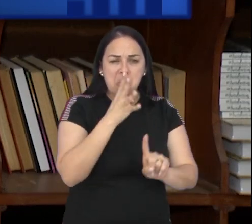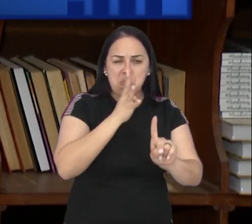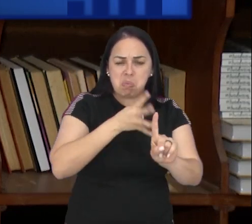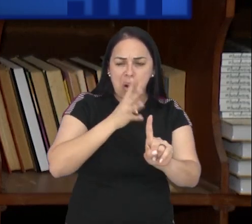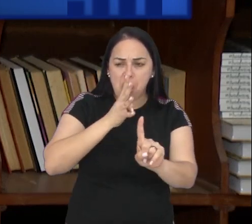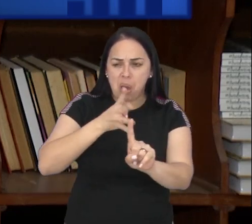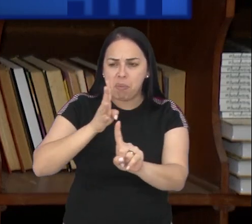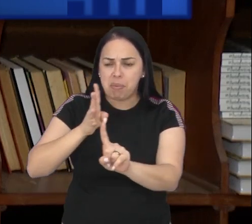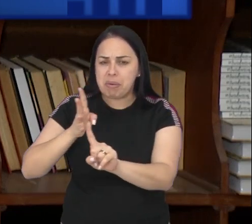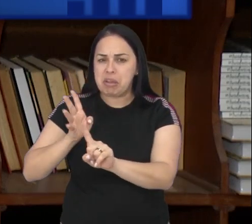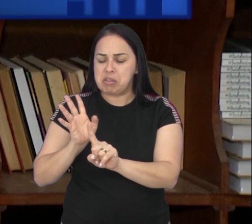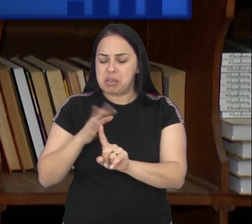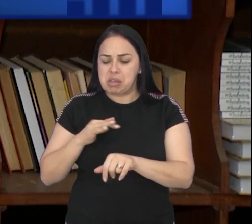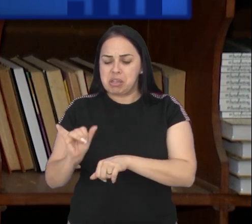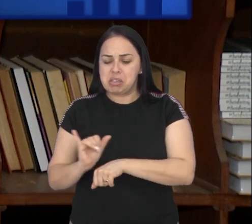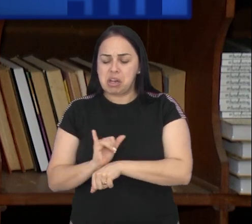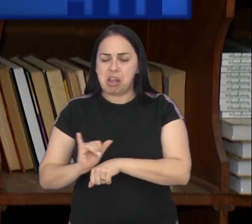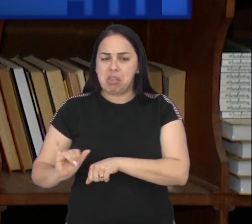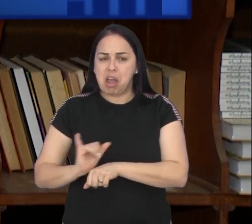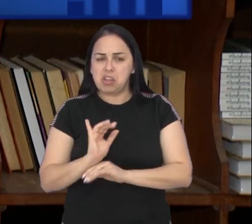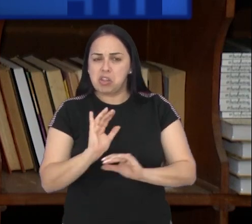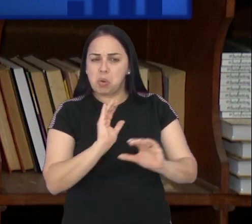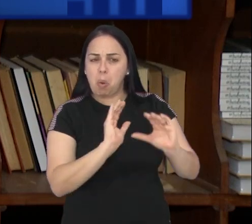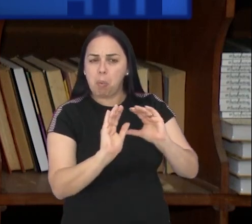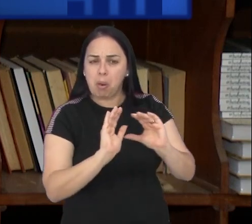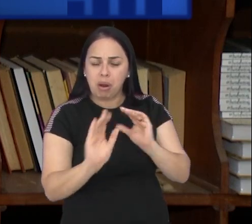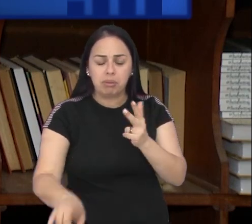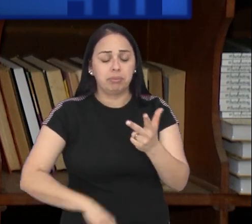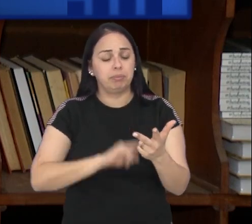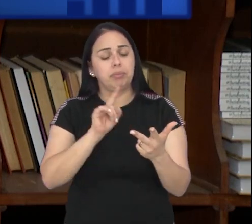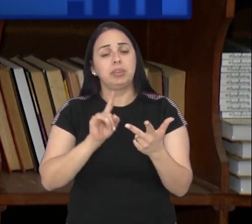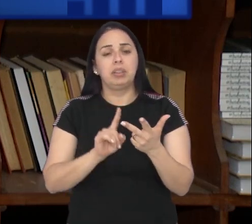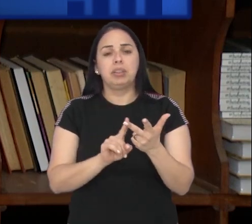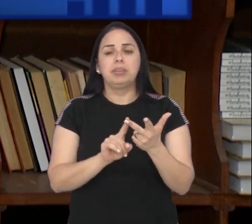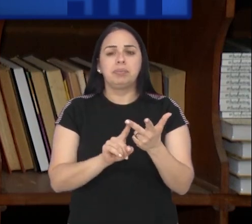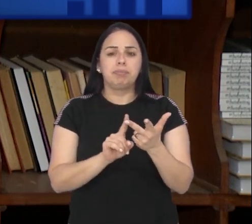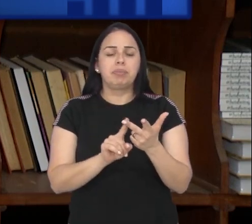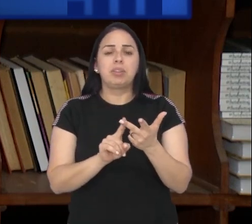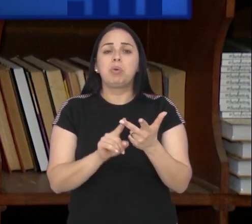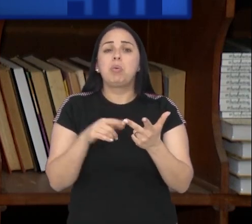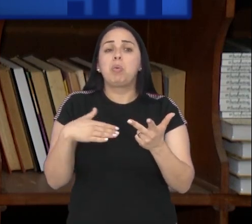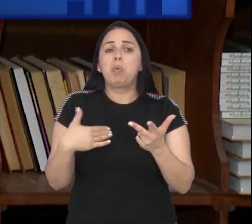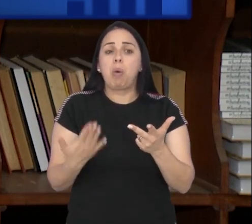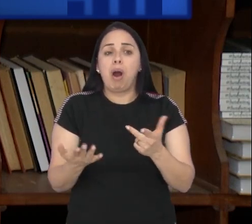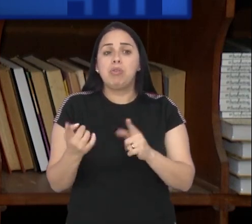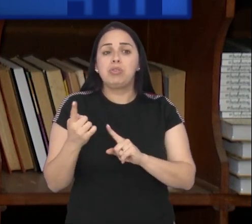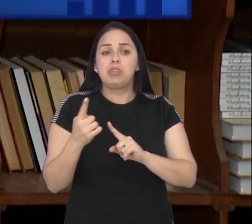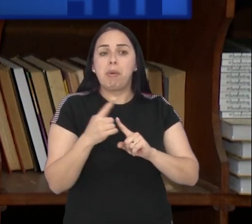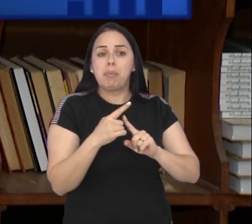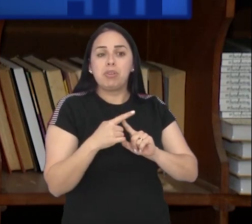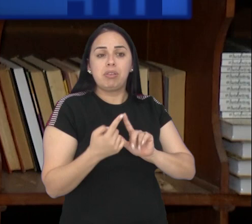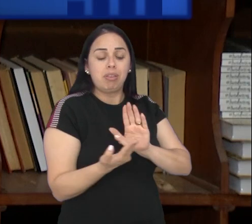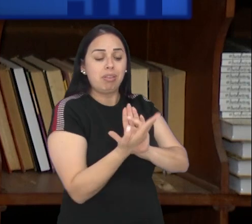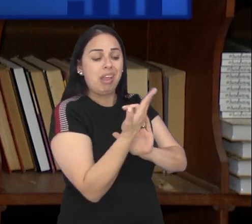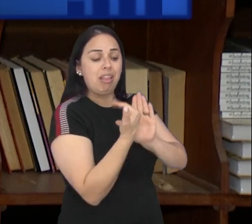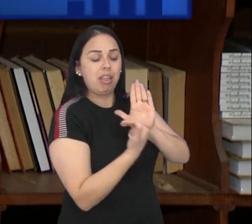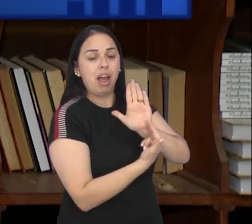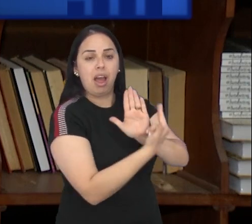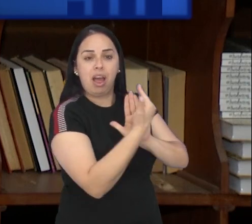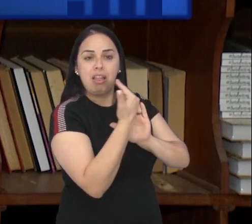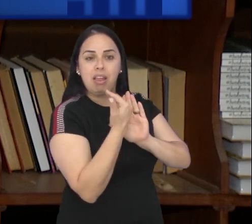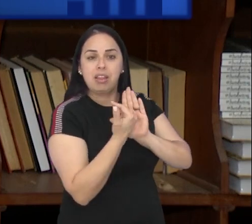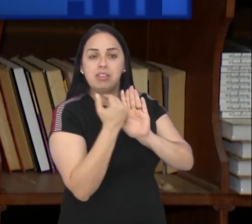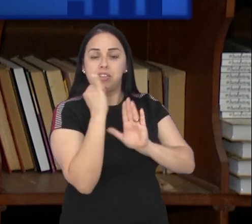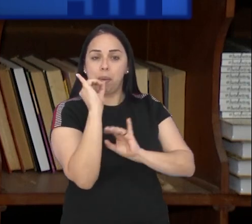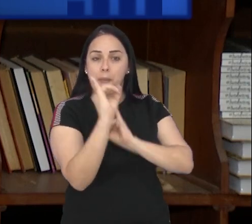público, você vai definir como é que você vai se comunicar, você vai definir quais tipos de artes para você fazer uma divulgação